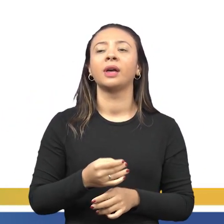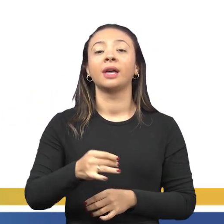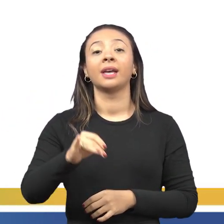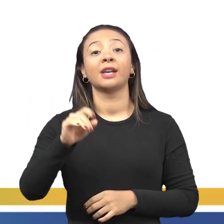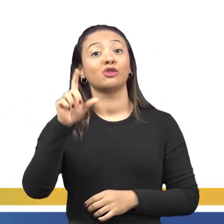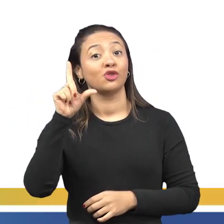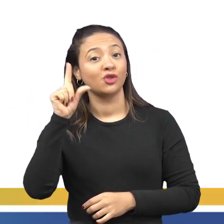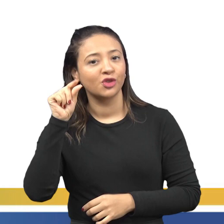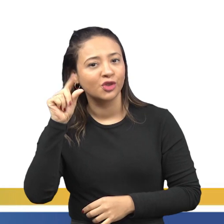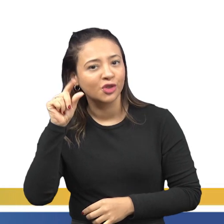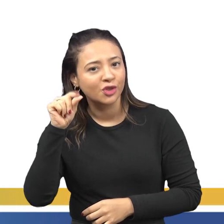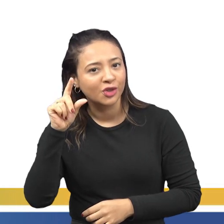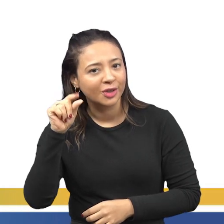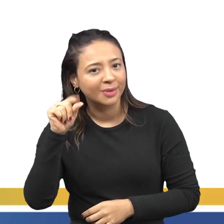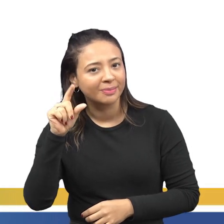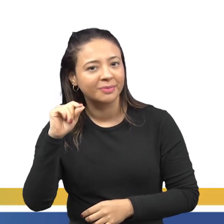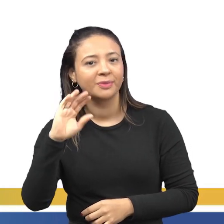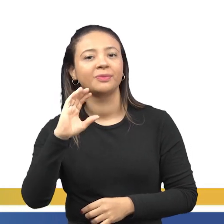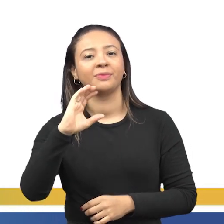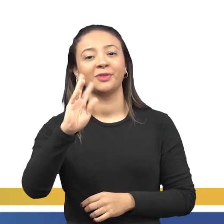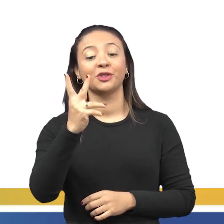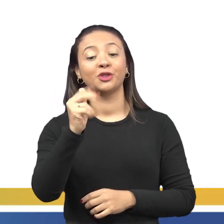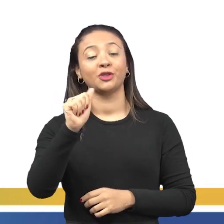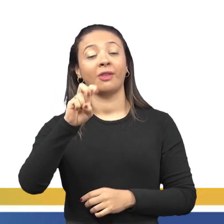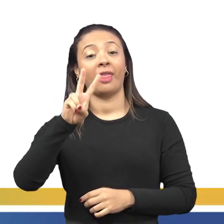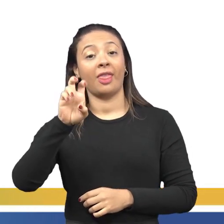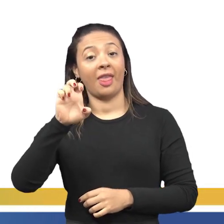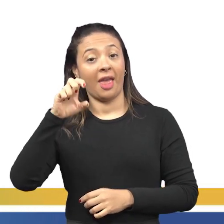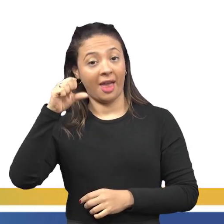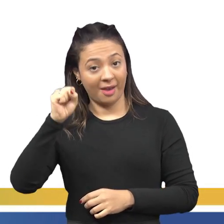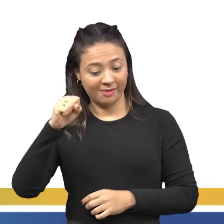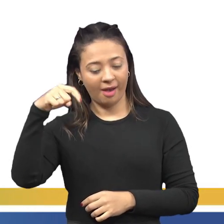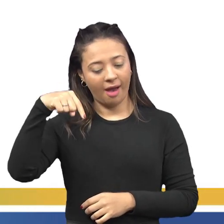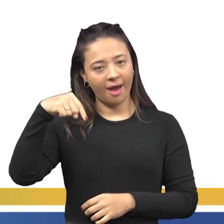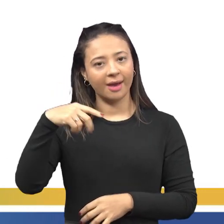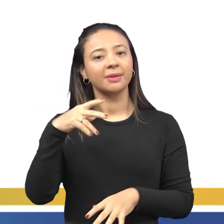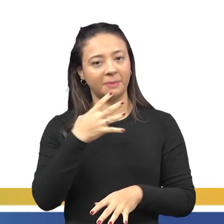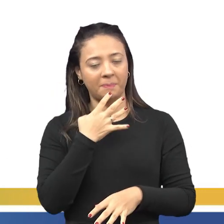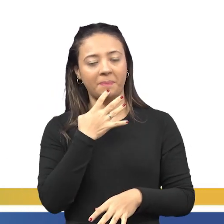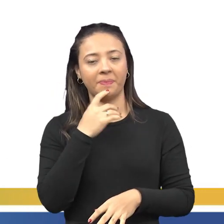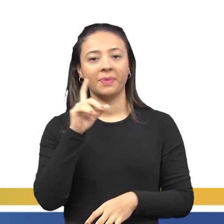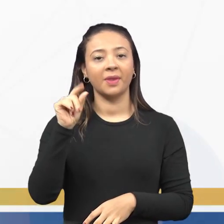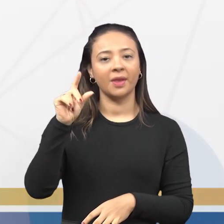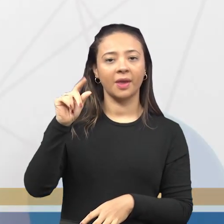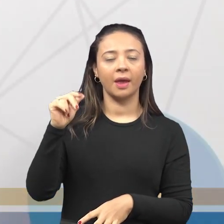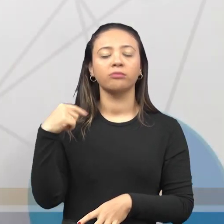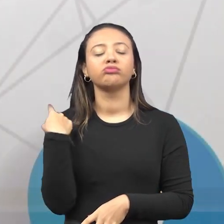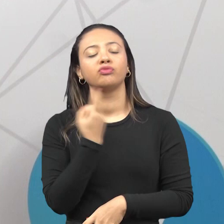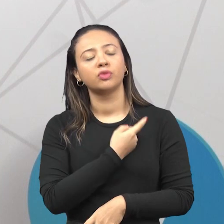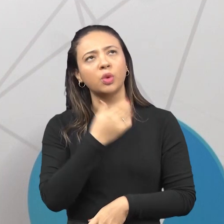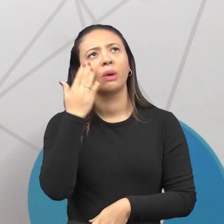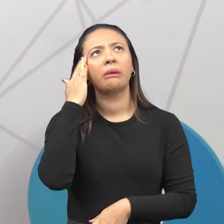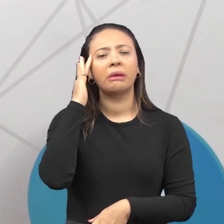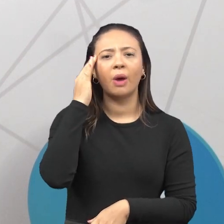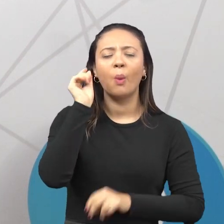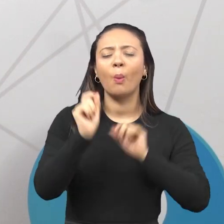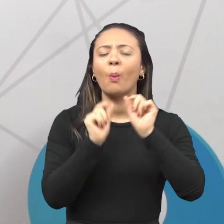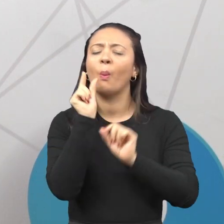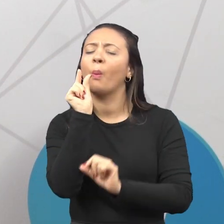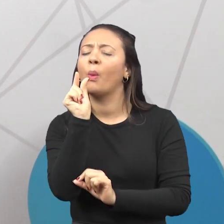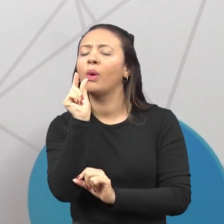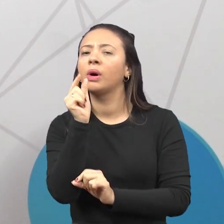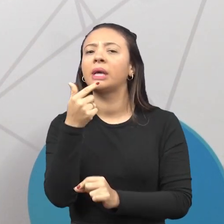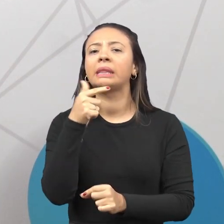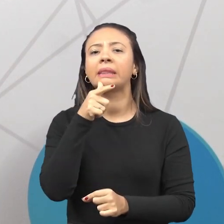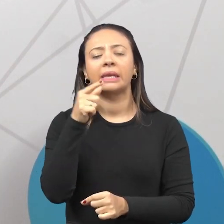Ocho, certo? Que é o famoso Chaves que a gente conhece aqui. Esse programa já nos ajuda a entender um pouquinho sobre a língua espanhola,